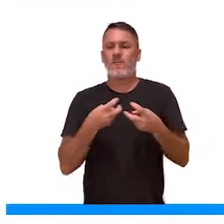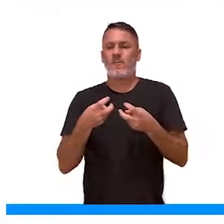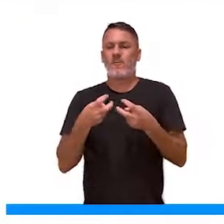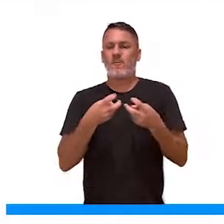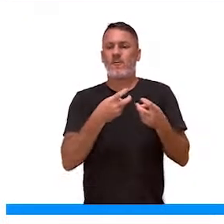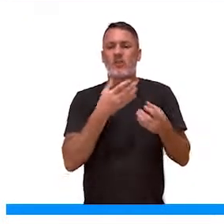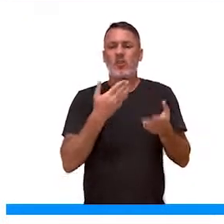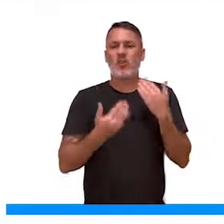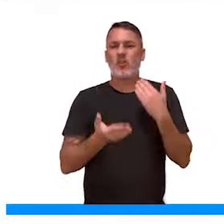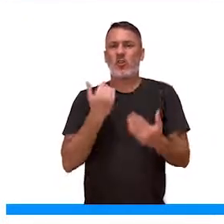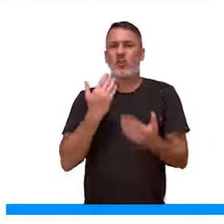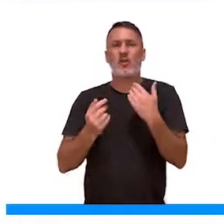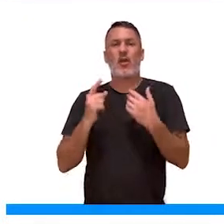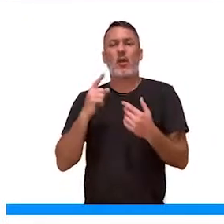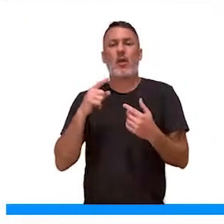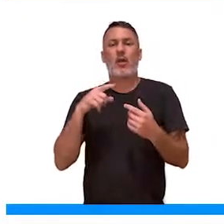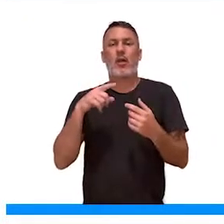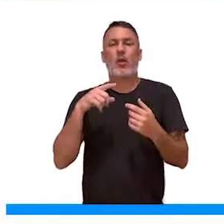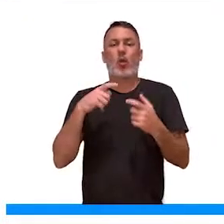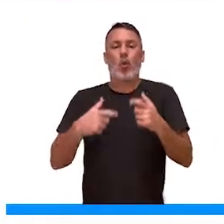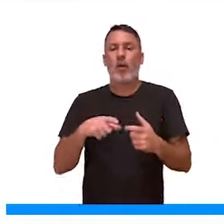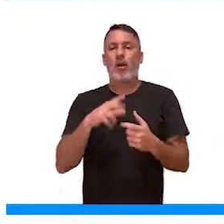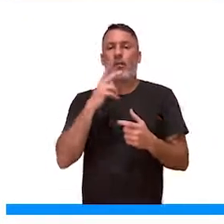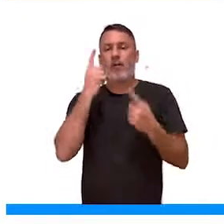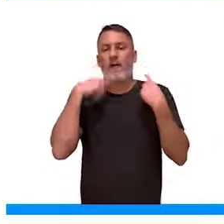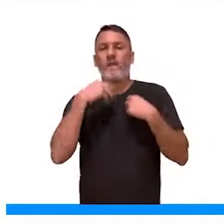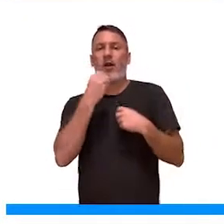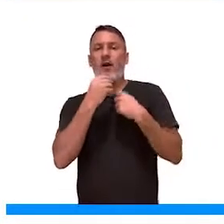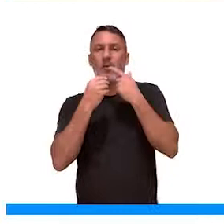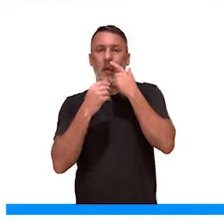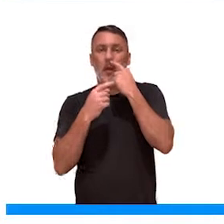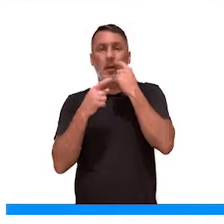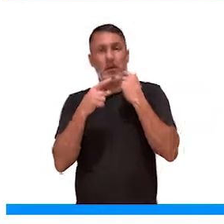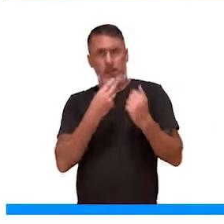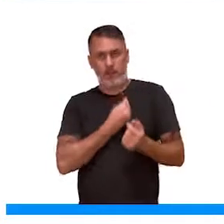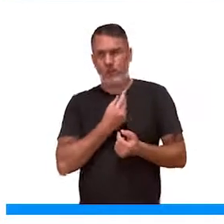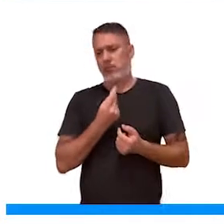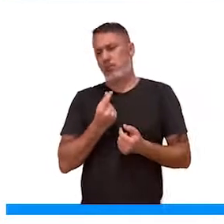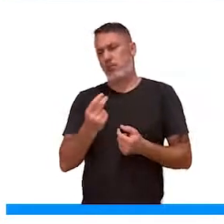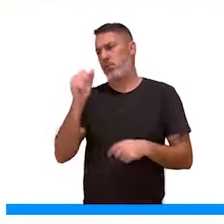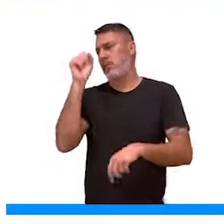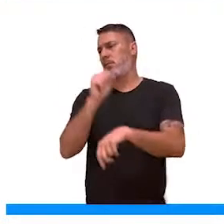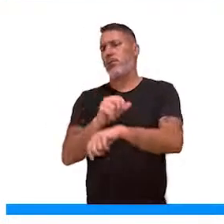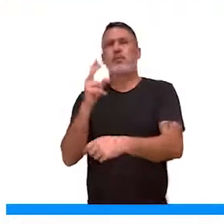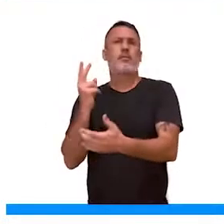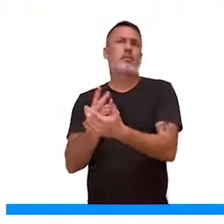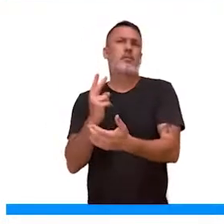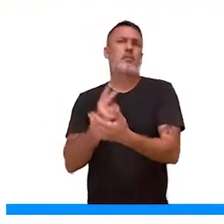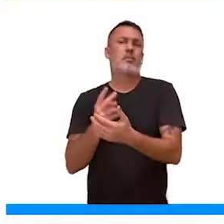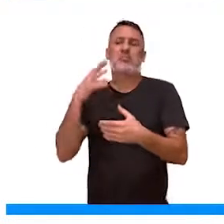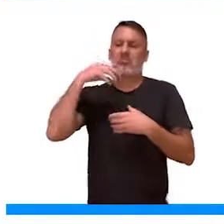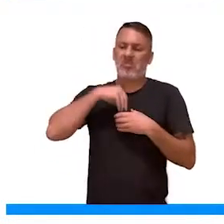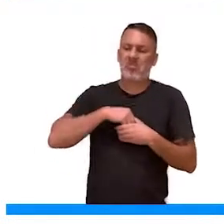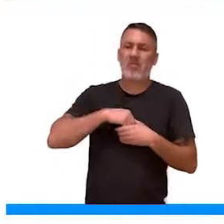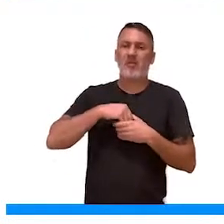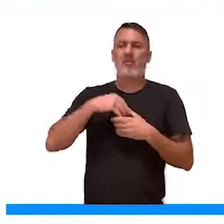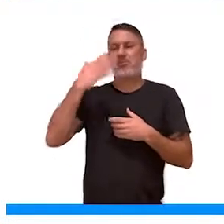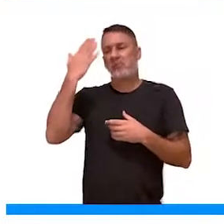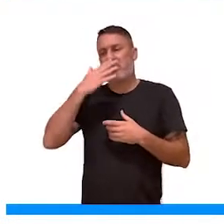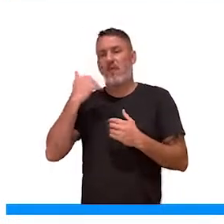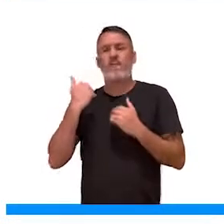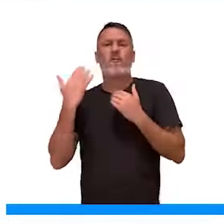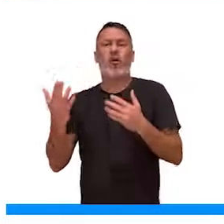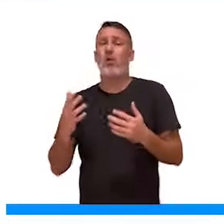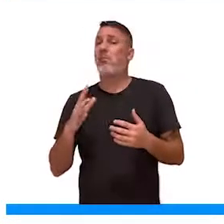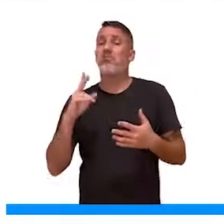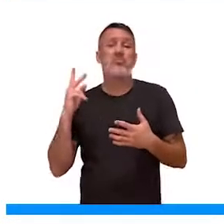do hospedeiro substâncias que são importantes para eles. Então, eles podem viver anos nesse hospedeiro sem lhe